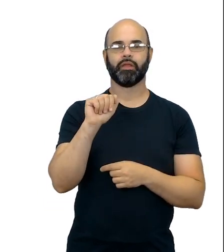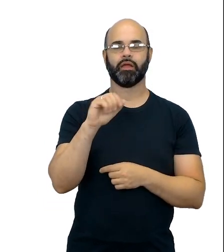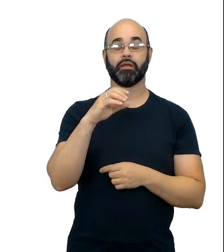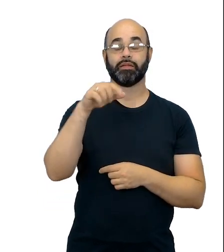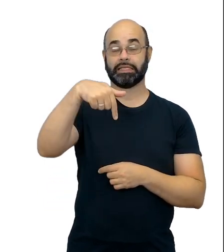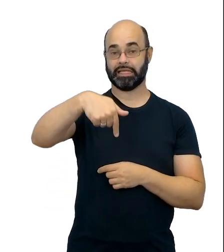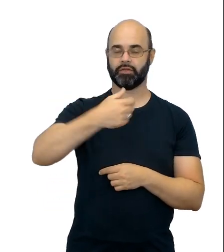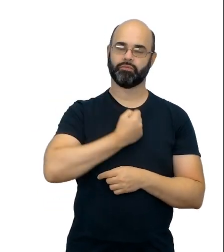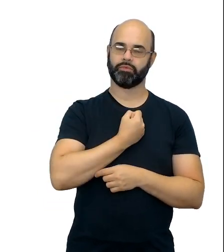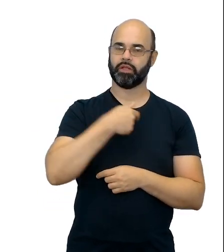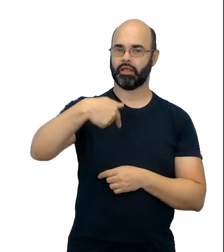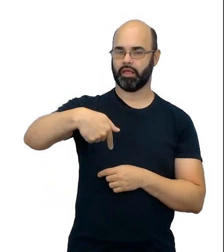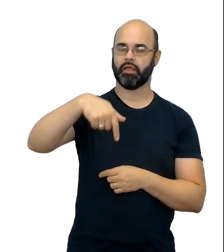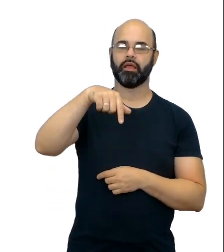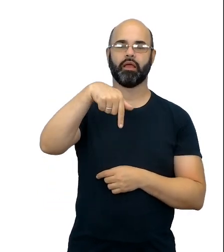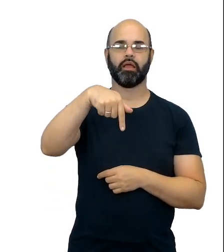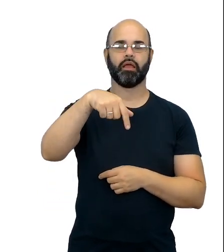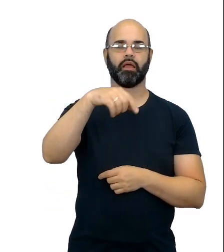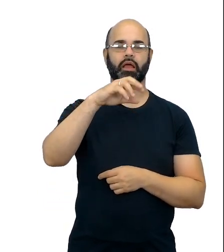desenho.